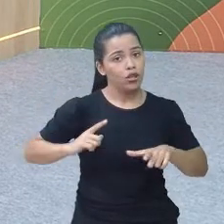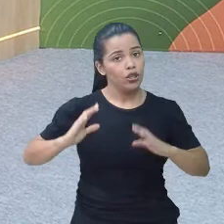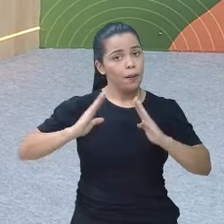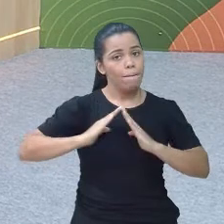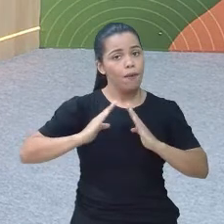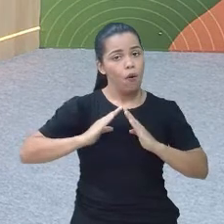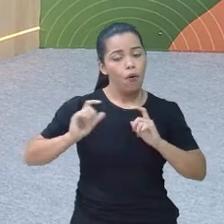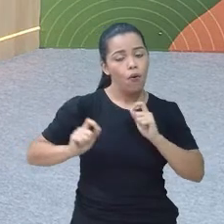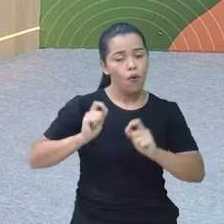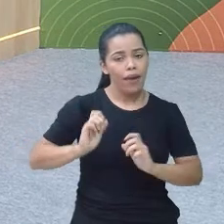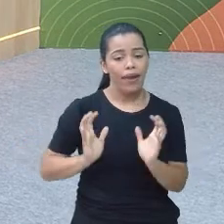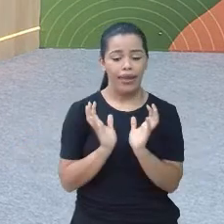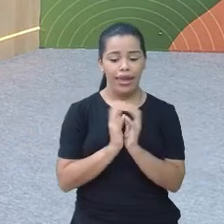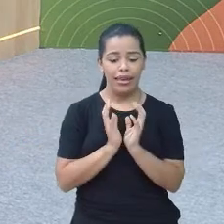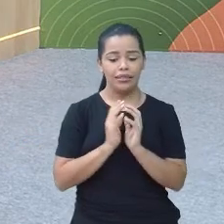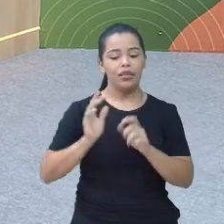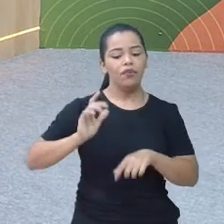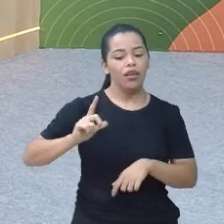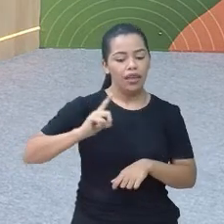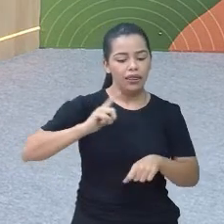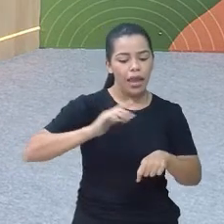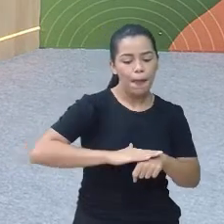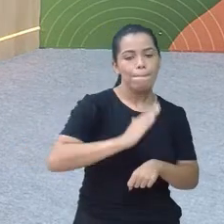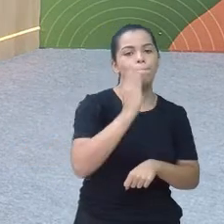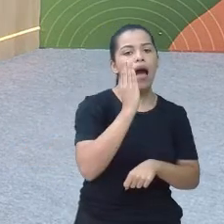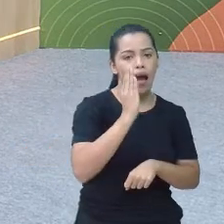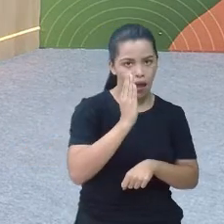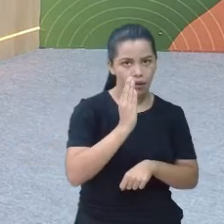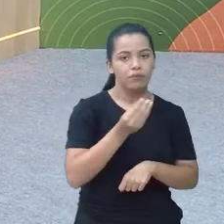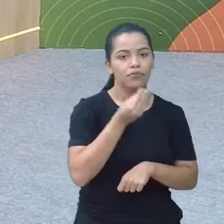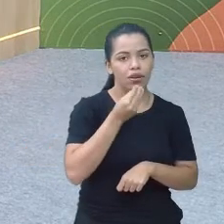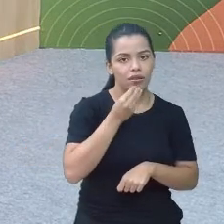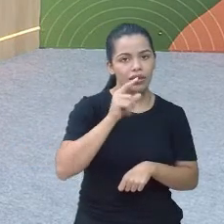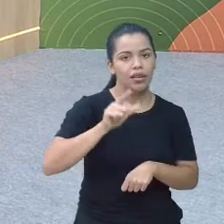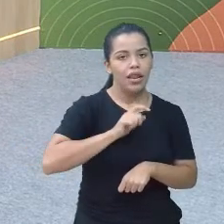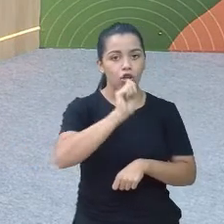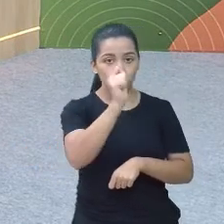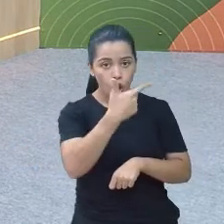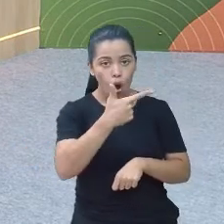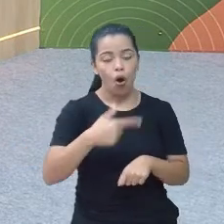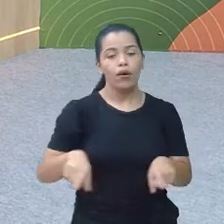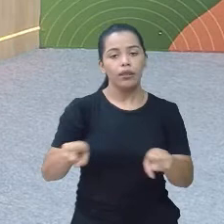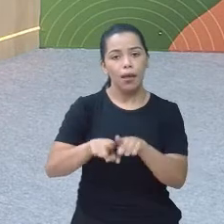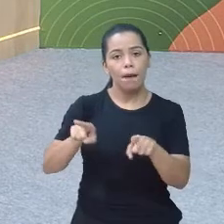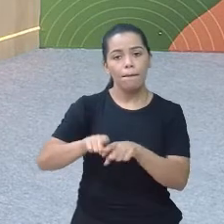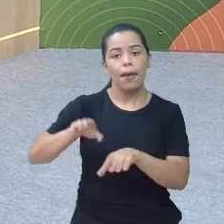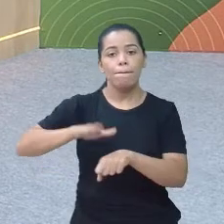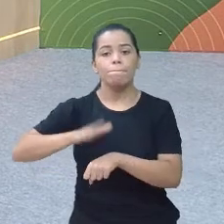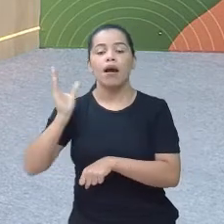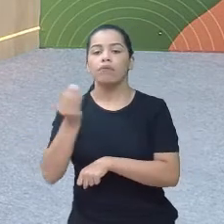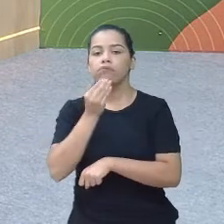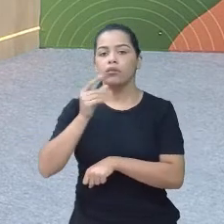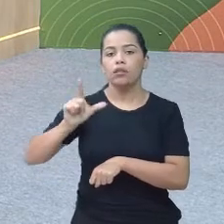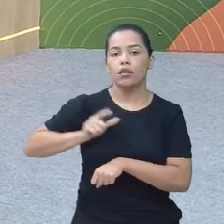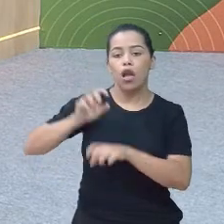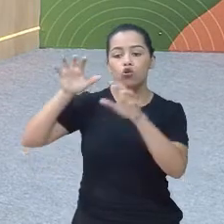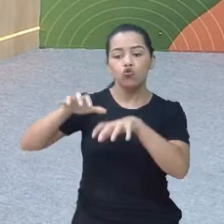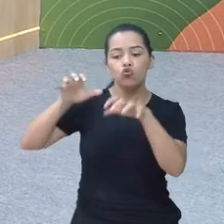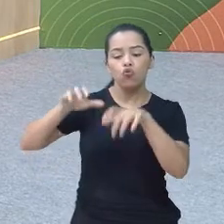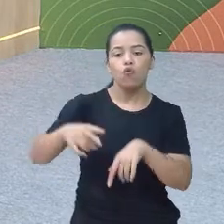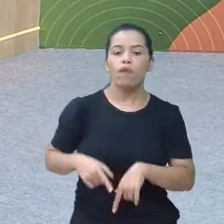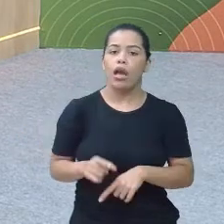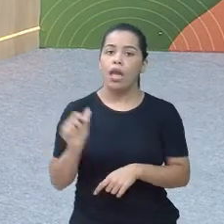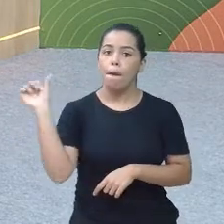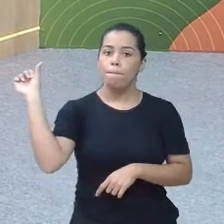mais chance de ter um dia ensolarado, mais chance de ter um dia chuvoso e menos chance, ou no caso, como a